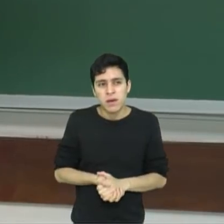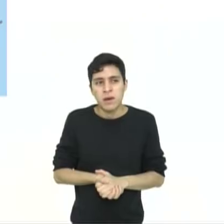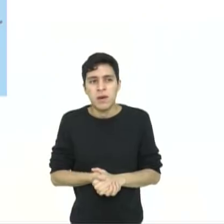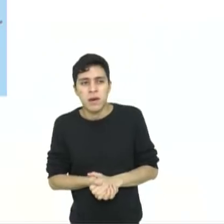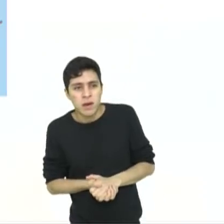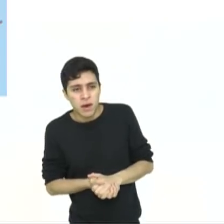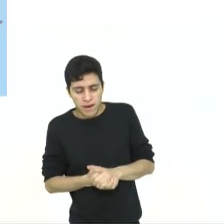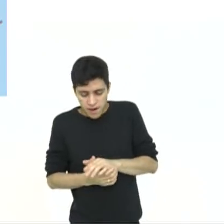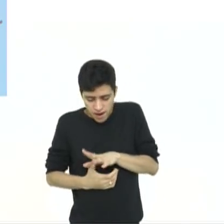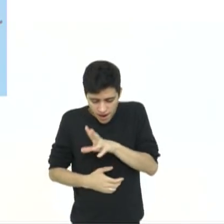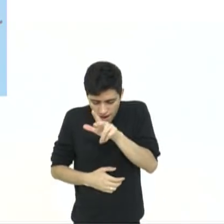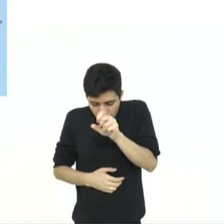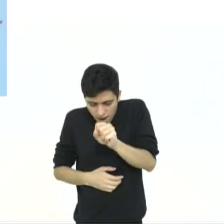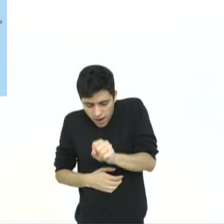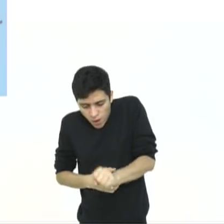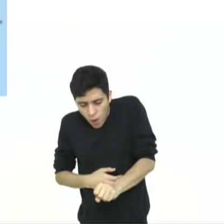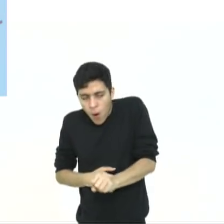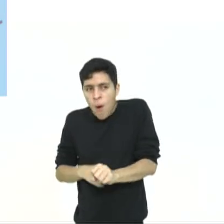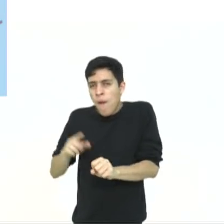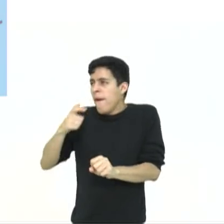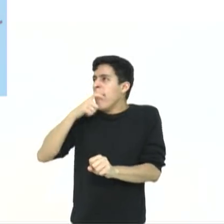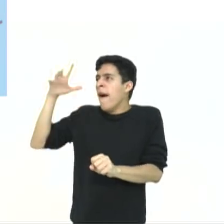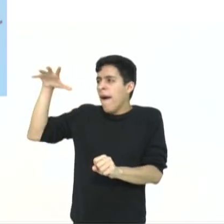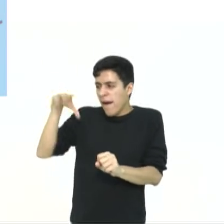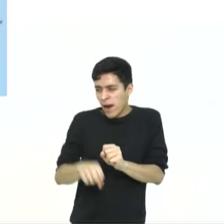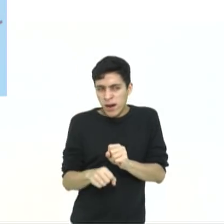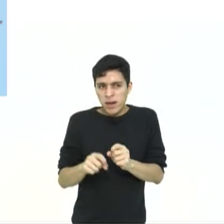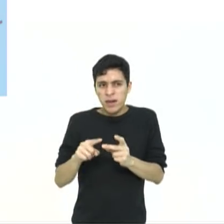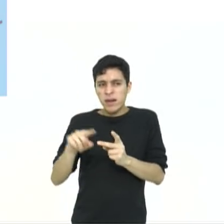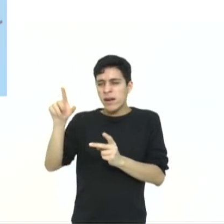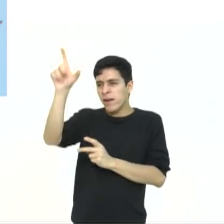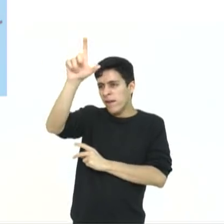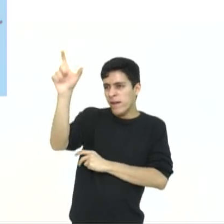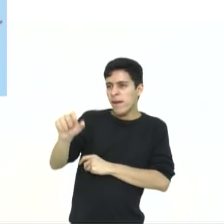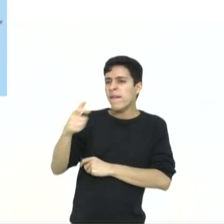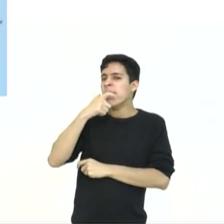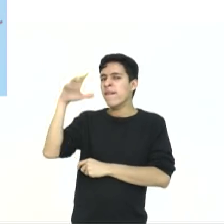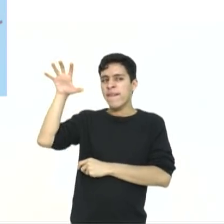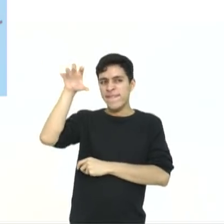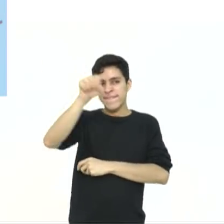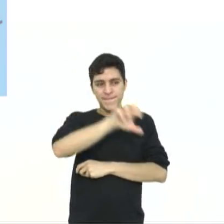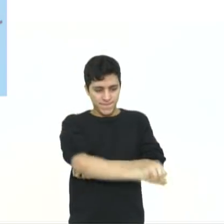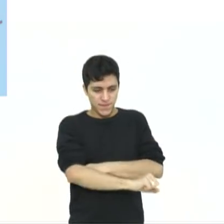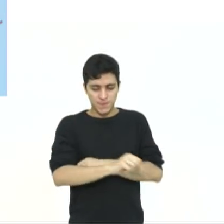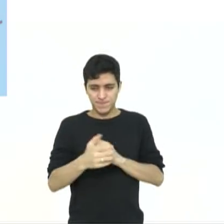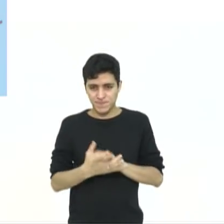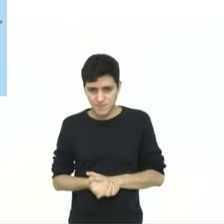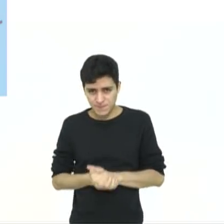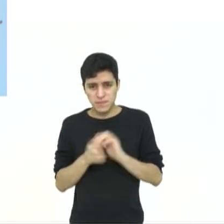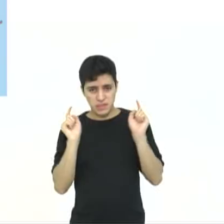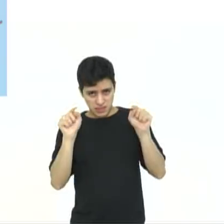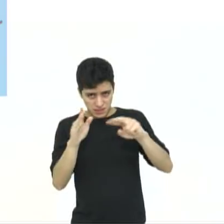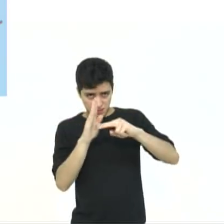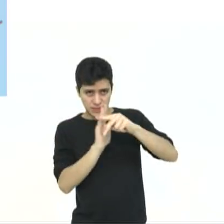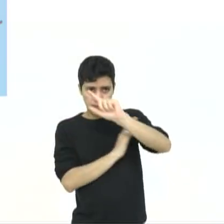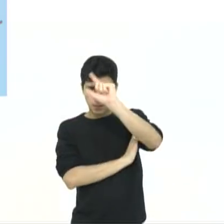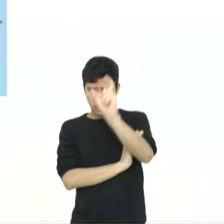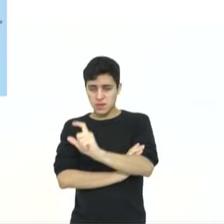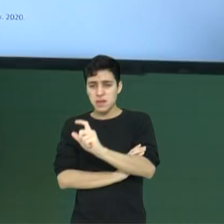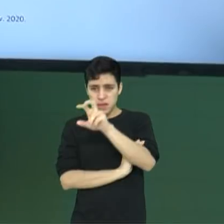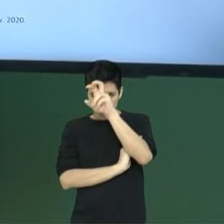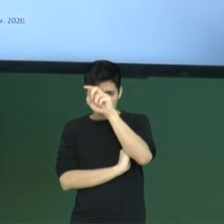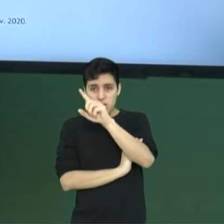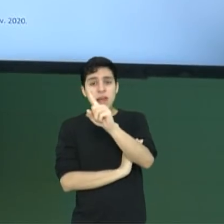parte africana, a África do Sul, dominada pela Inglaterra, essa região também dominada pela Inglaterra e essa aqui também. Aqui está o Egito. Olha como é